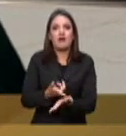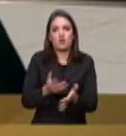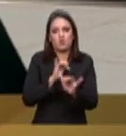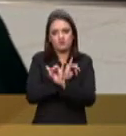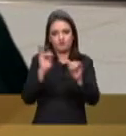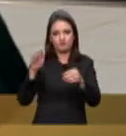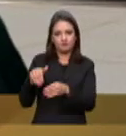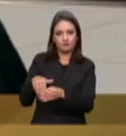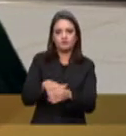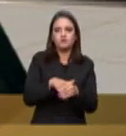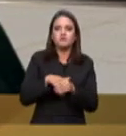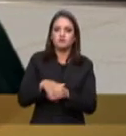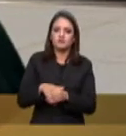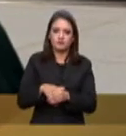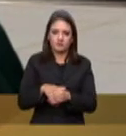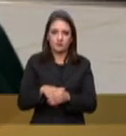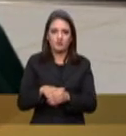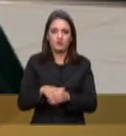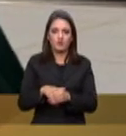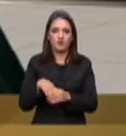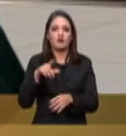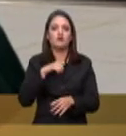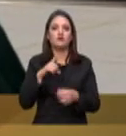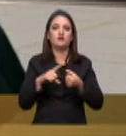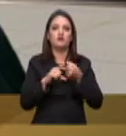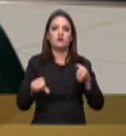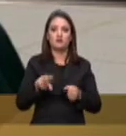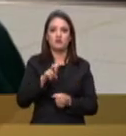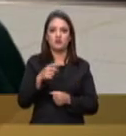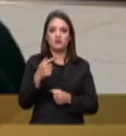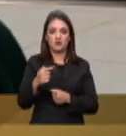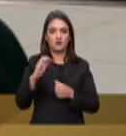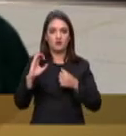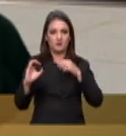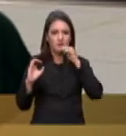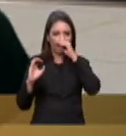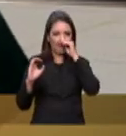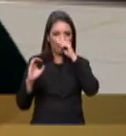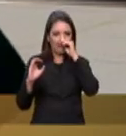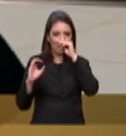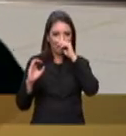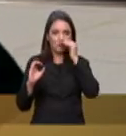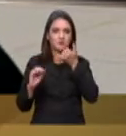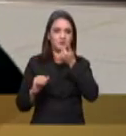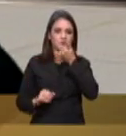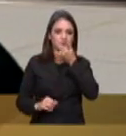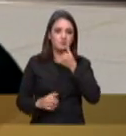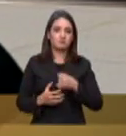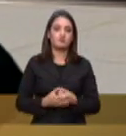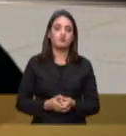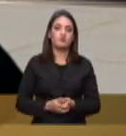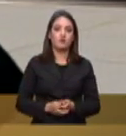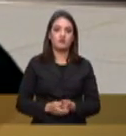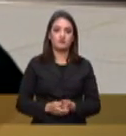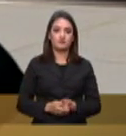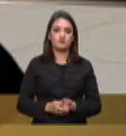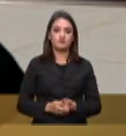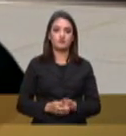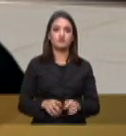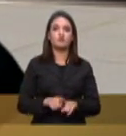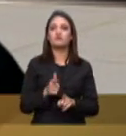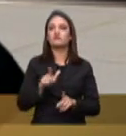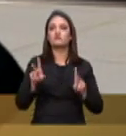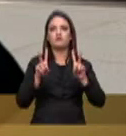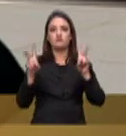eleitoral referida no caput do artigo 57C. E aqui adentro agora em um outro capítulo do meu voto: